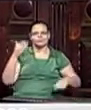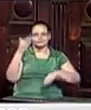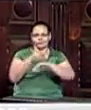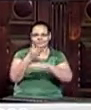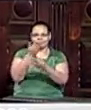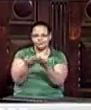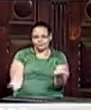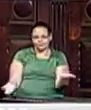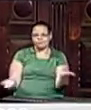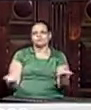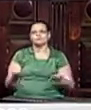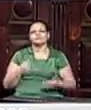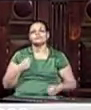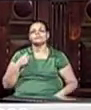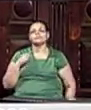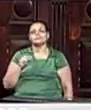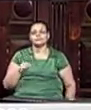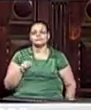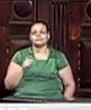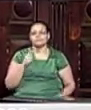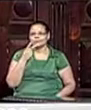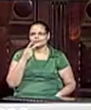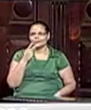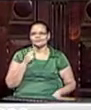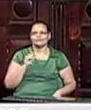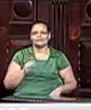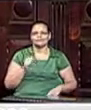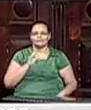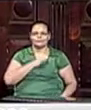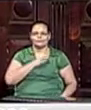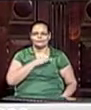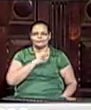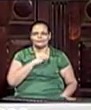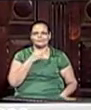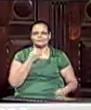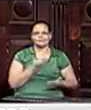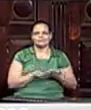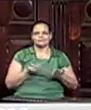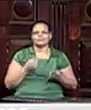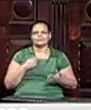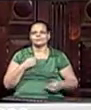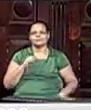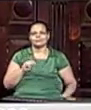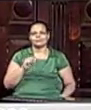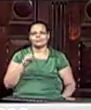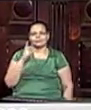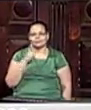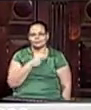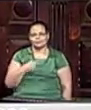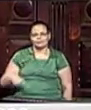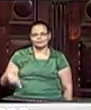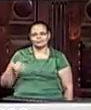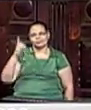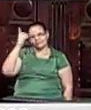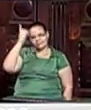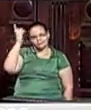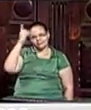o pretexto, as chamadas pedaladas fiscais. A presidente da República, Dilma Rousseff,